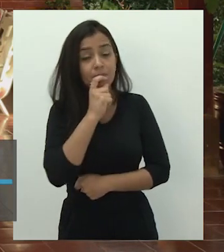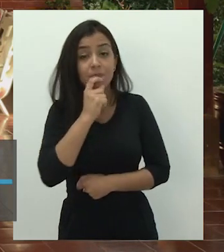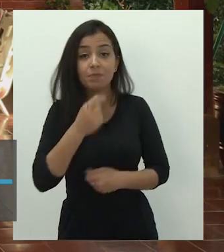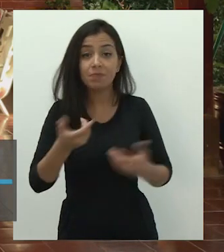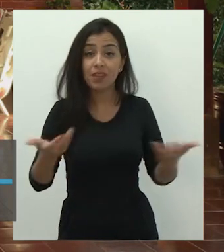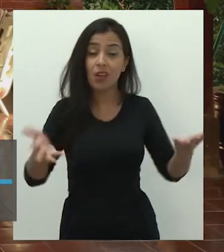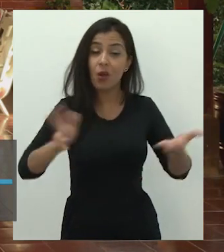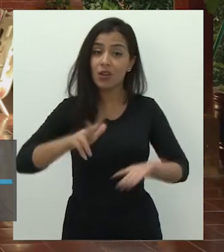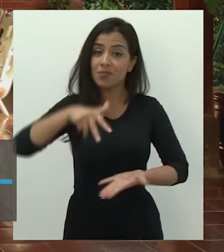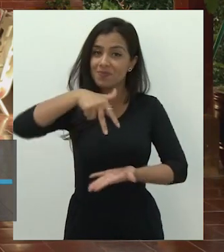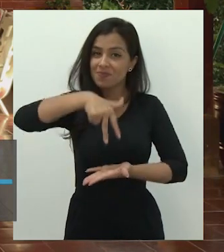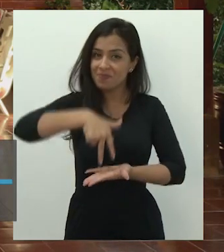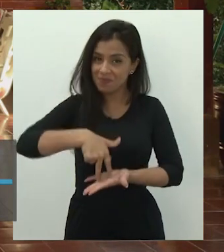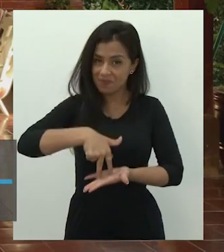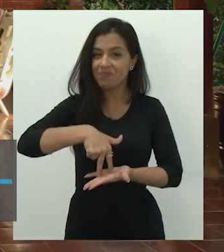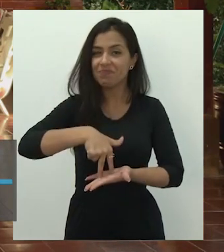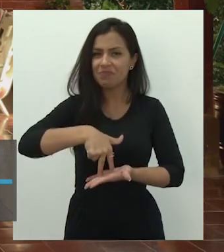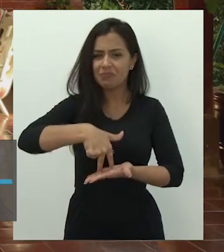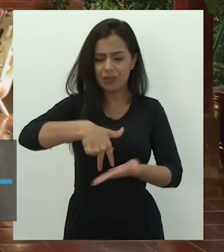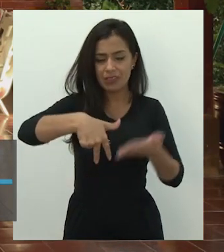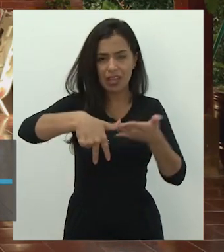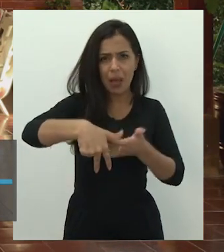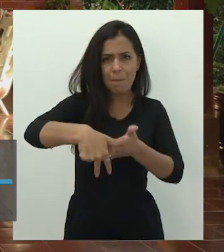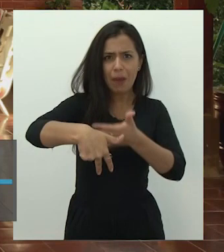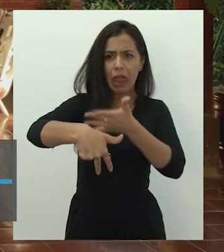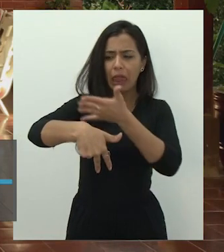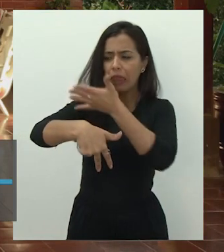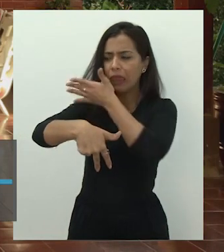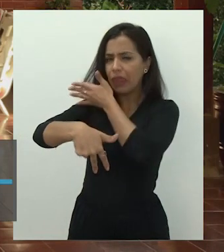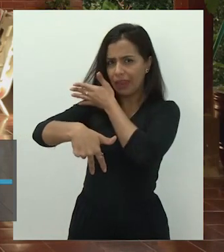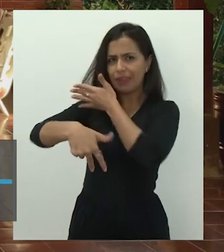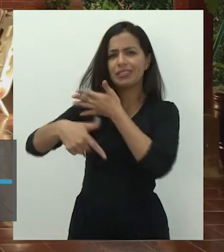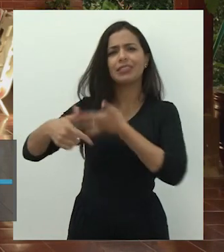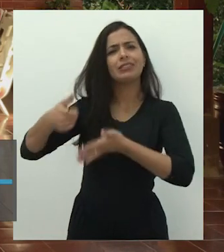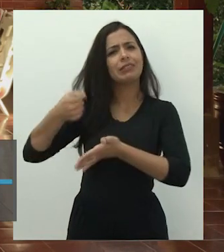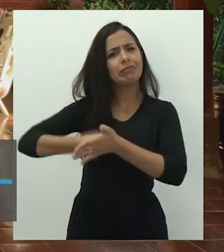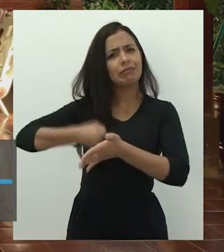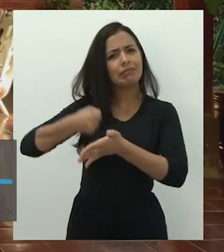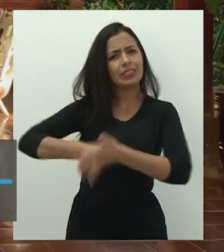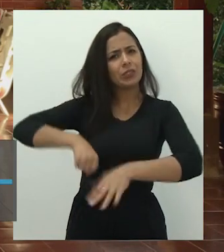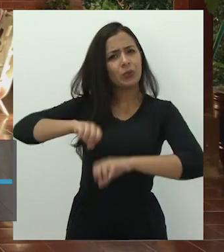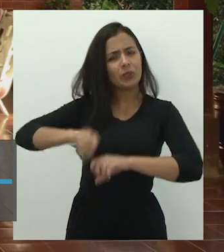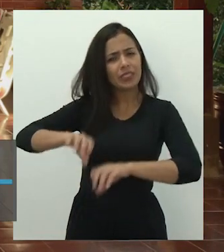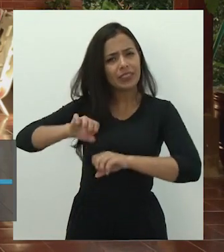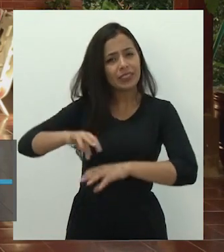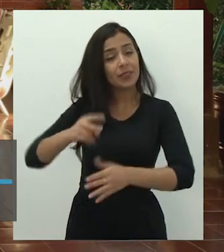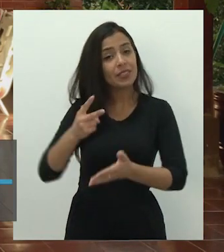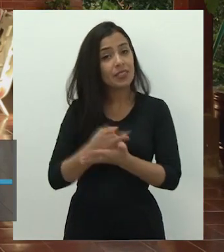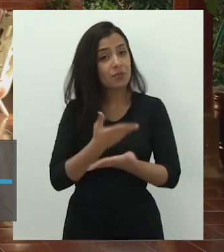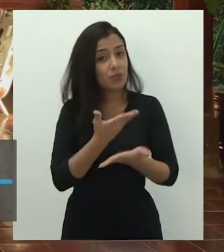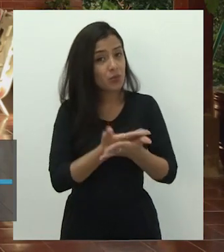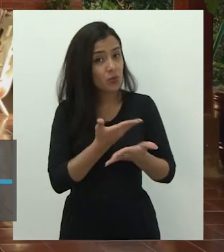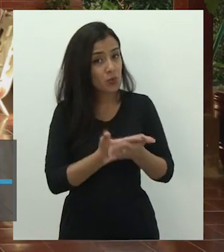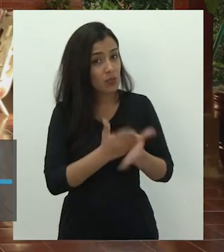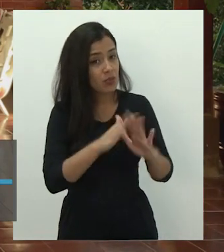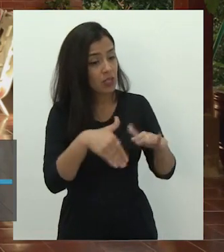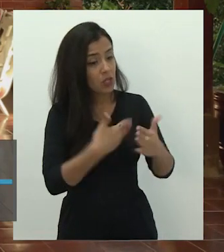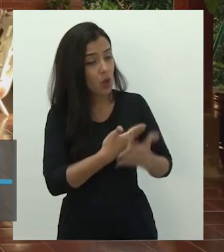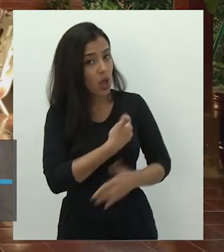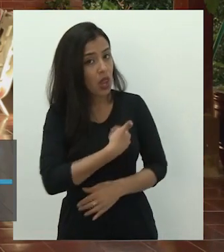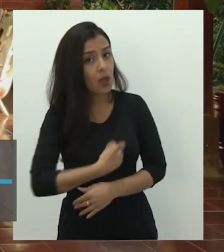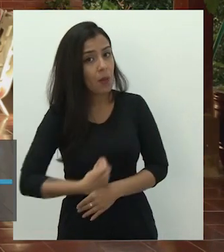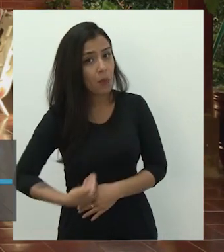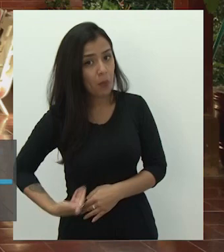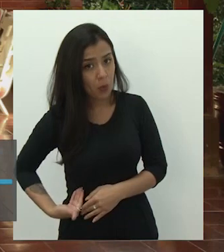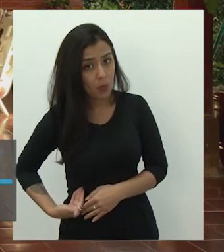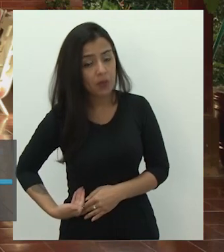eu, depois de uma vida dedicada à educação, tendo sido professora da escola pública em todos os níveis